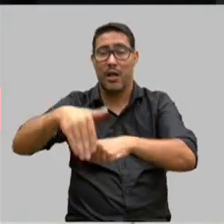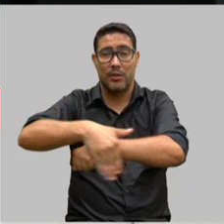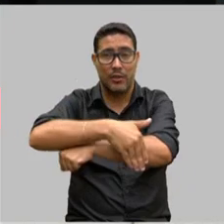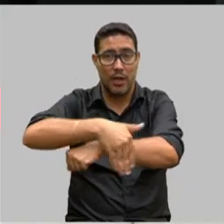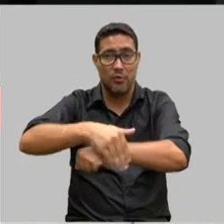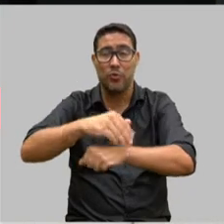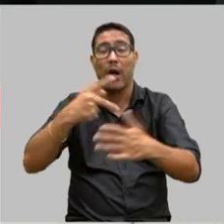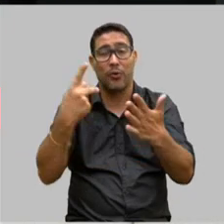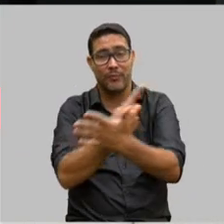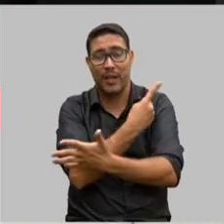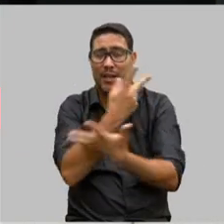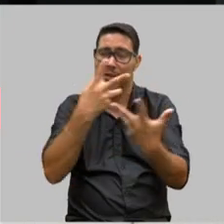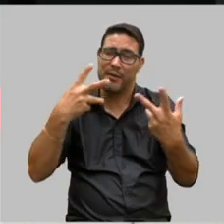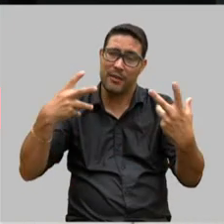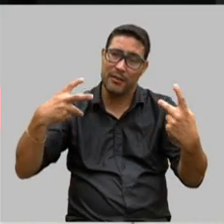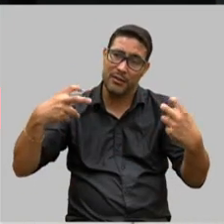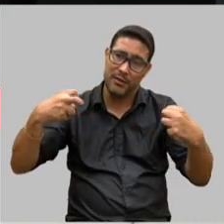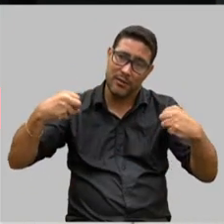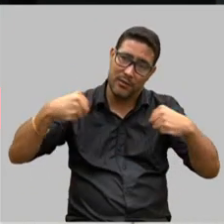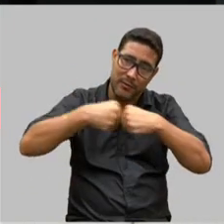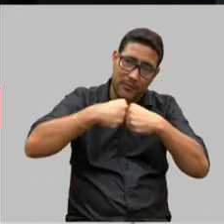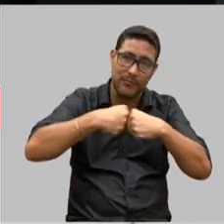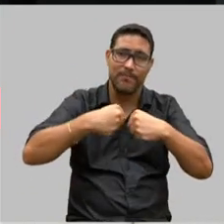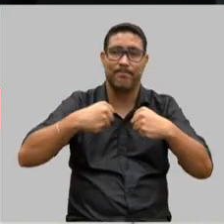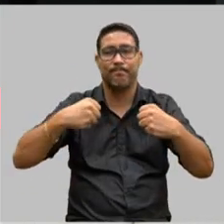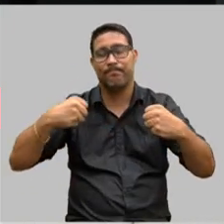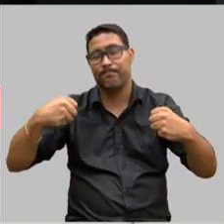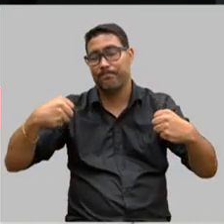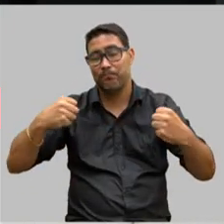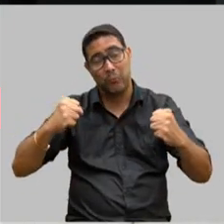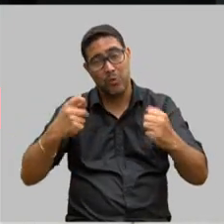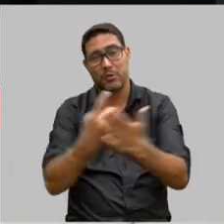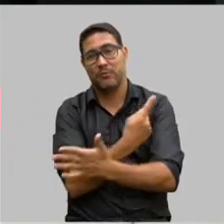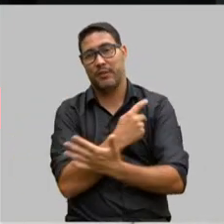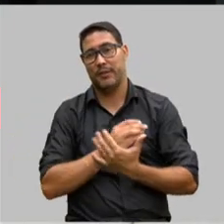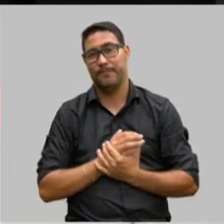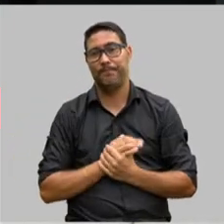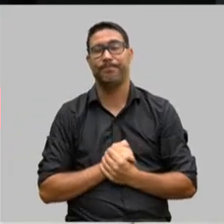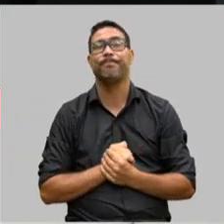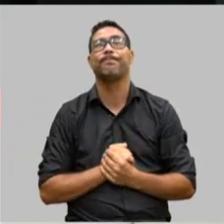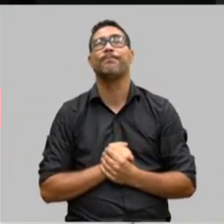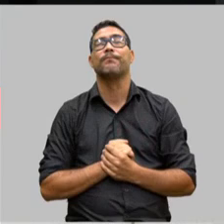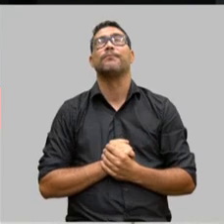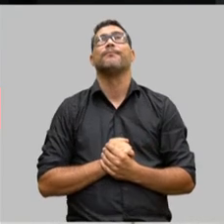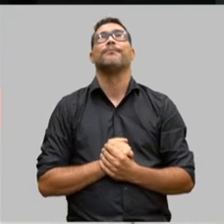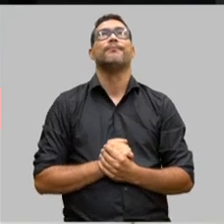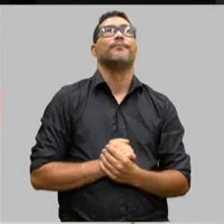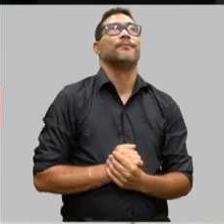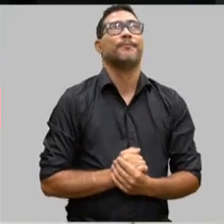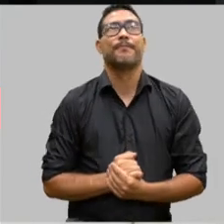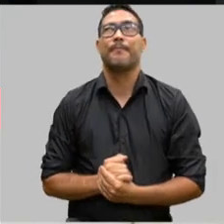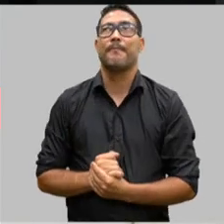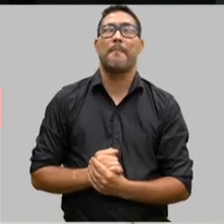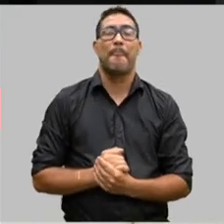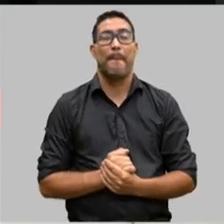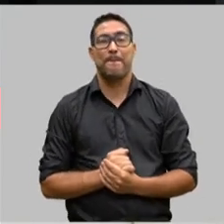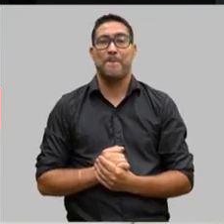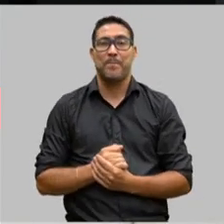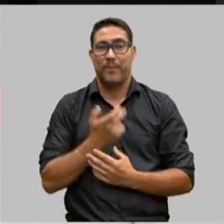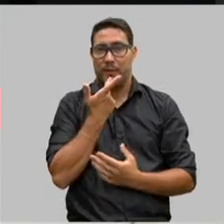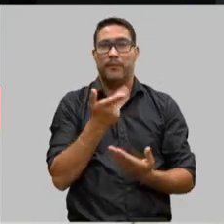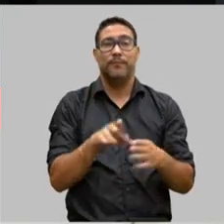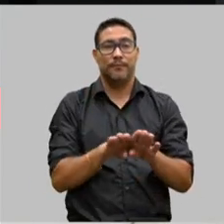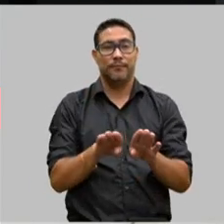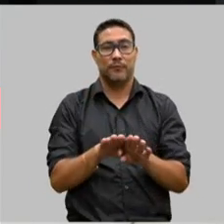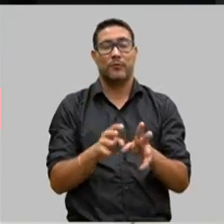acidentes, muitos casos de acidentes. Estou colocando aqui também muitos